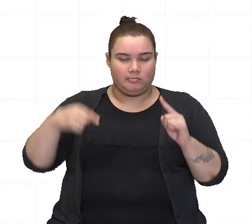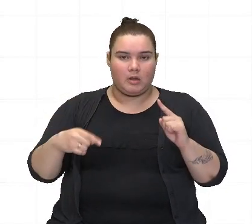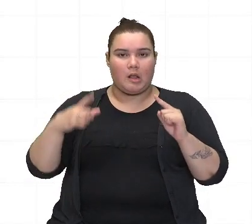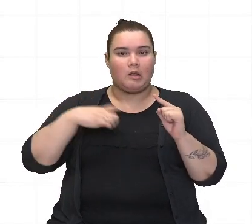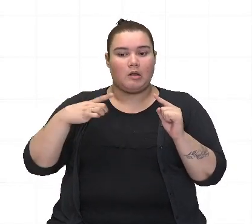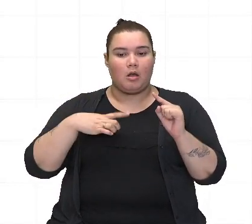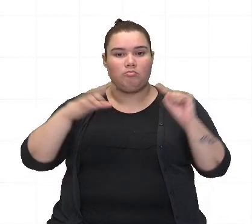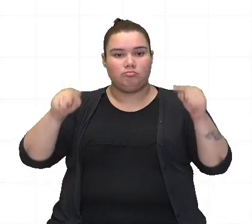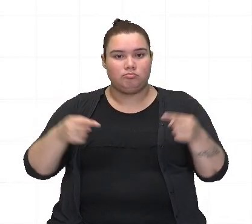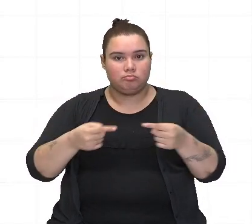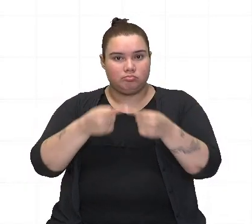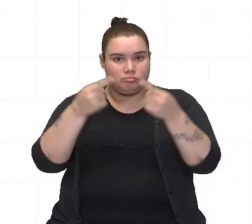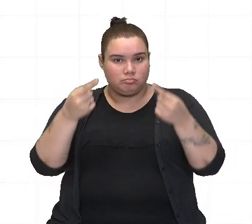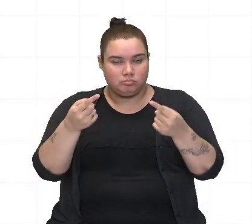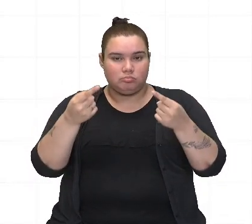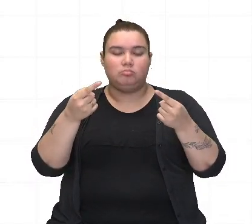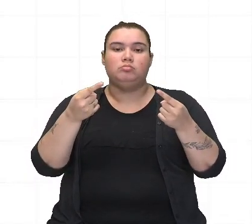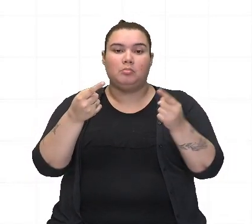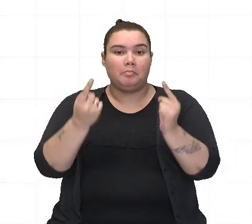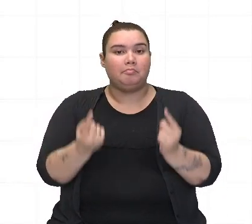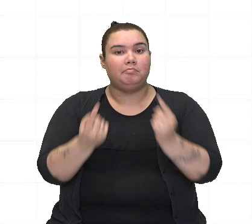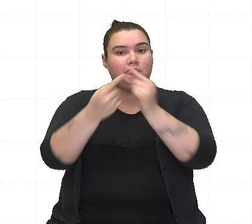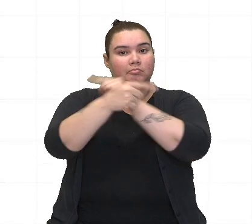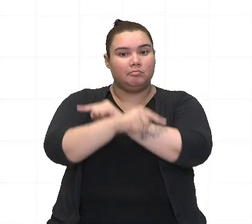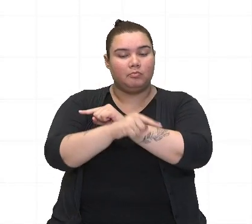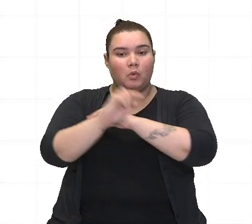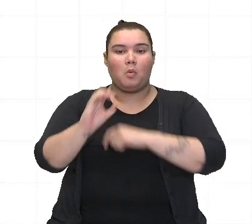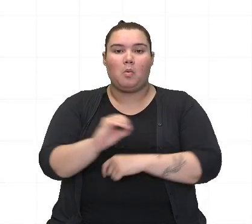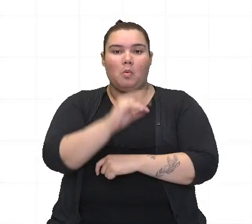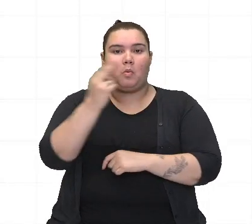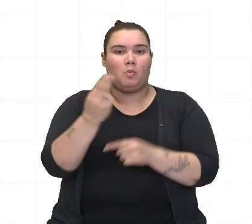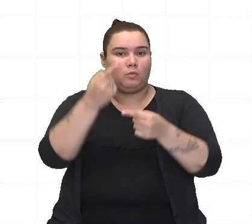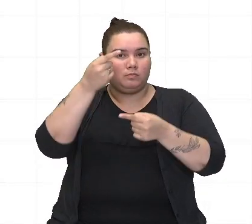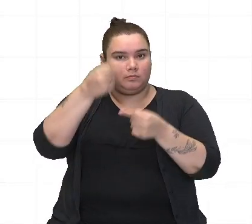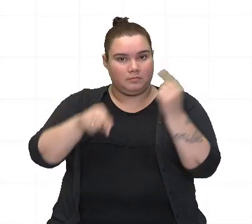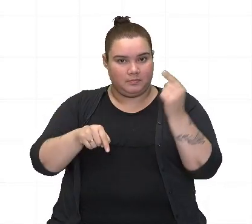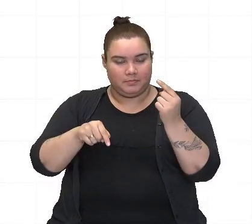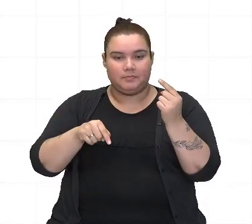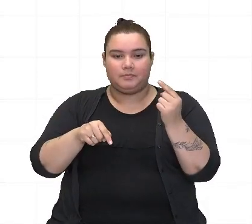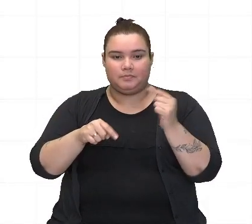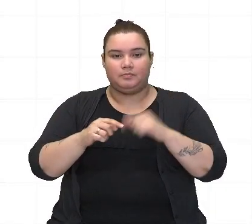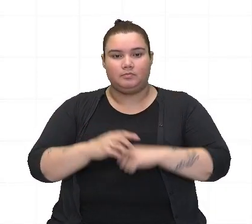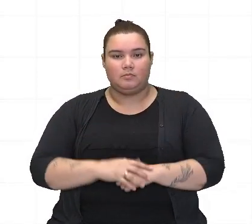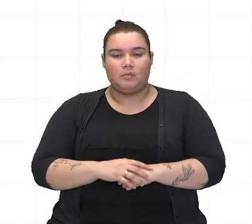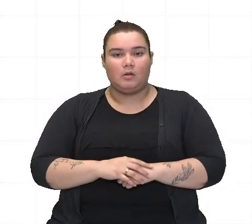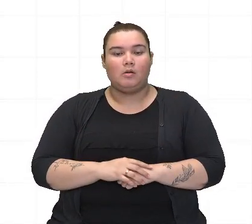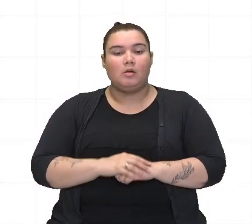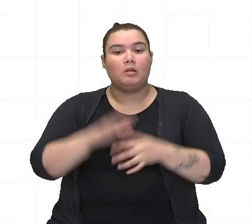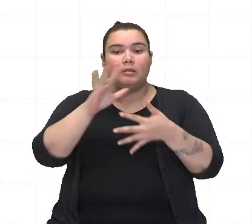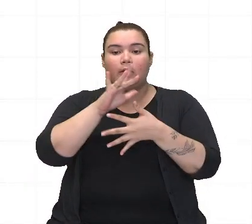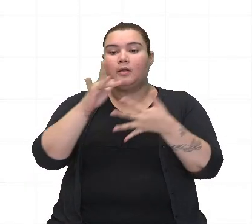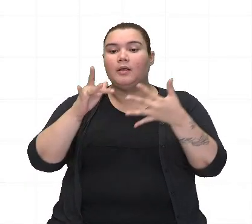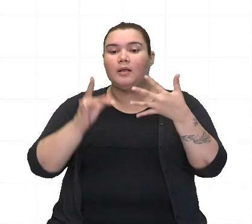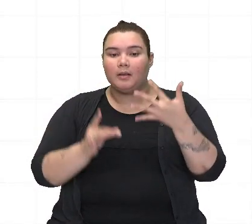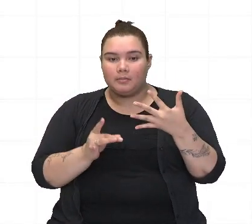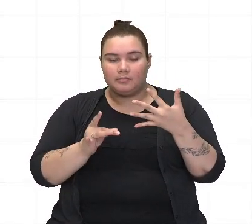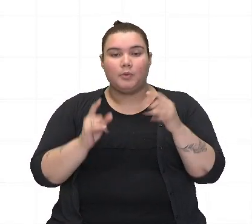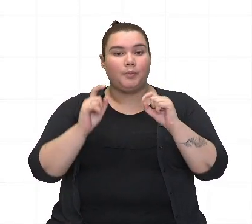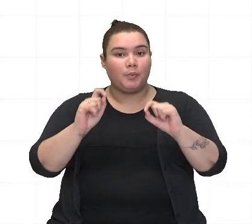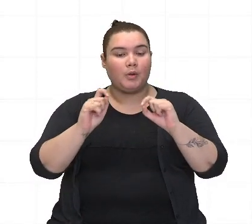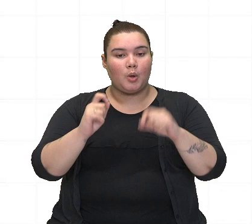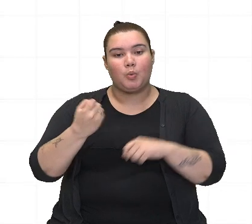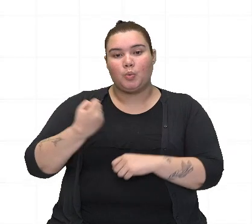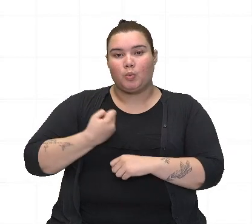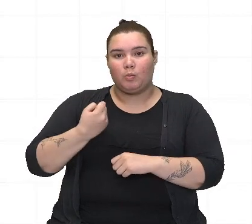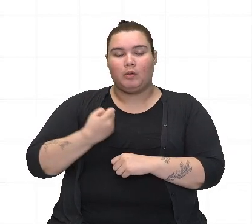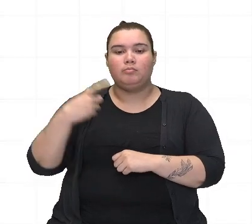diretamente proporcionais, inversamente proporcionais ou não proporcionais. Para o detalhamento,